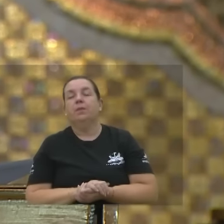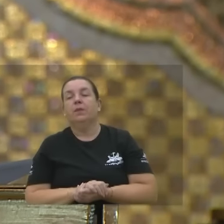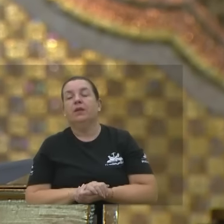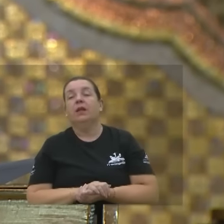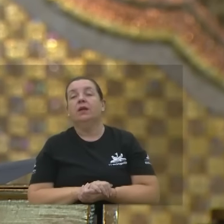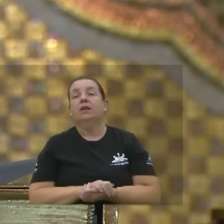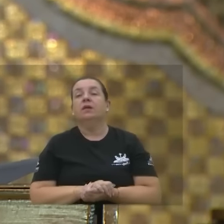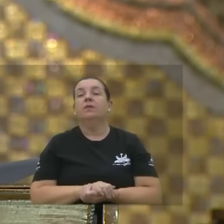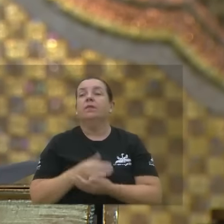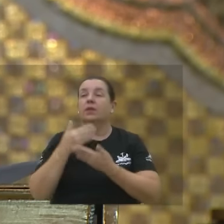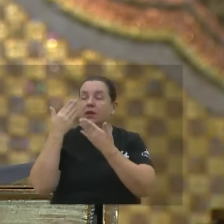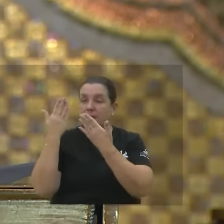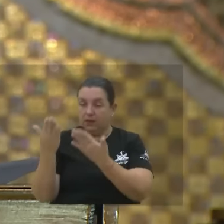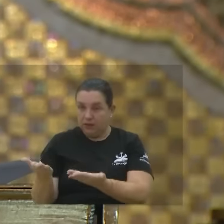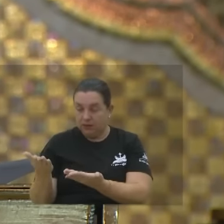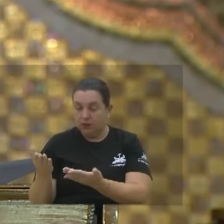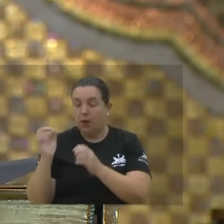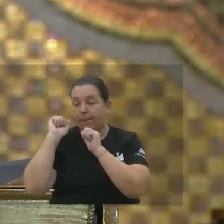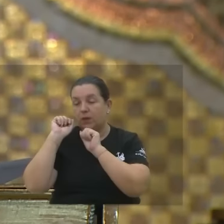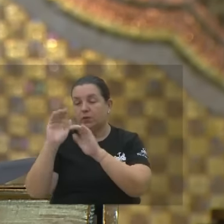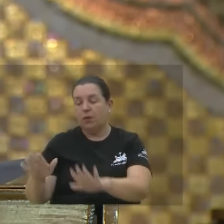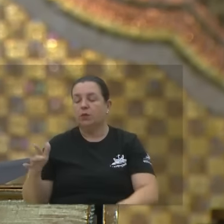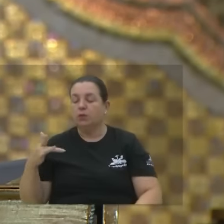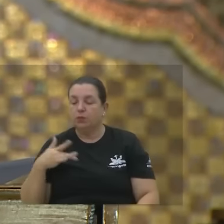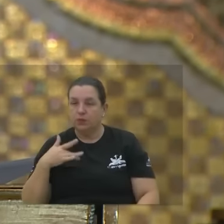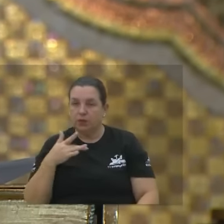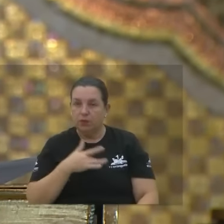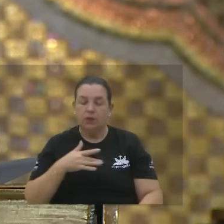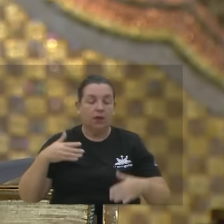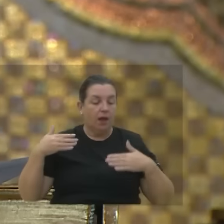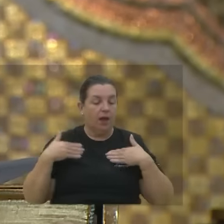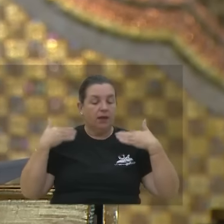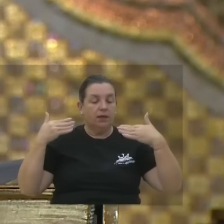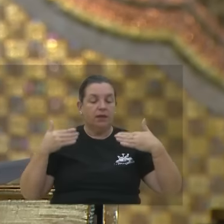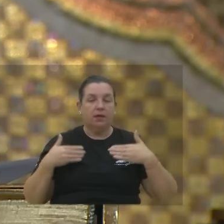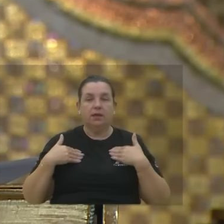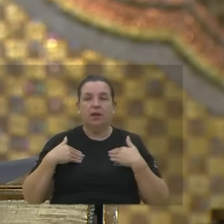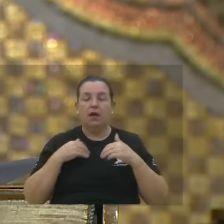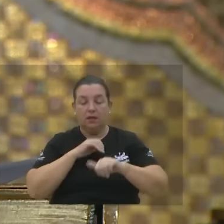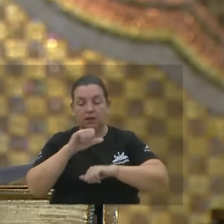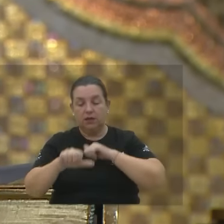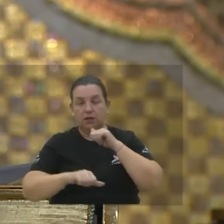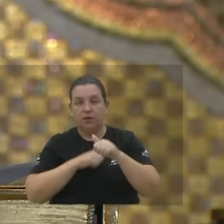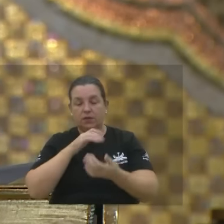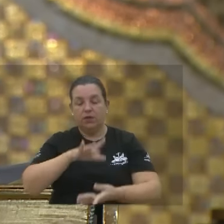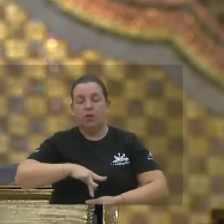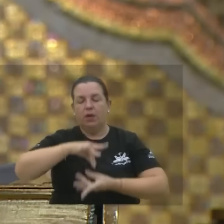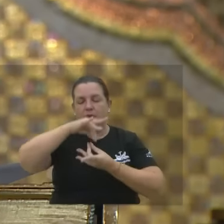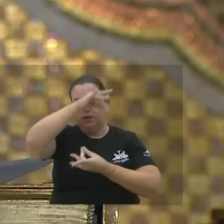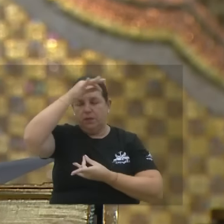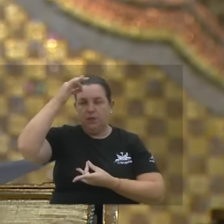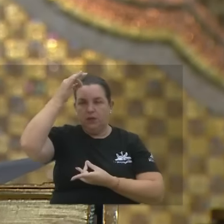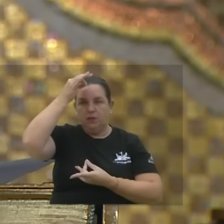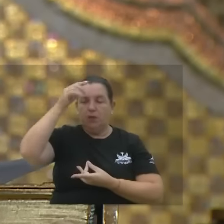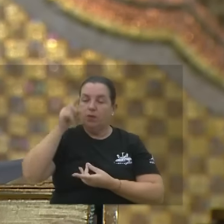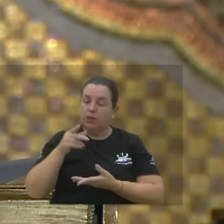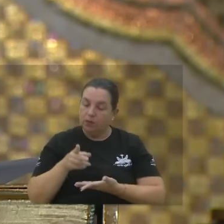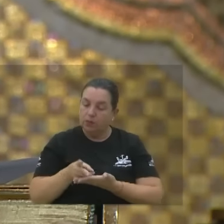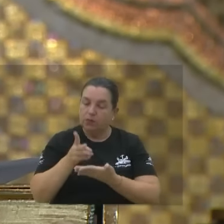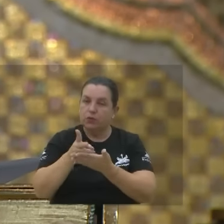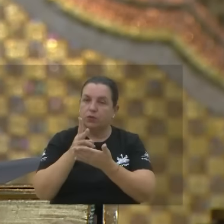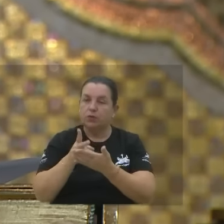natalício, seja abençoado com saúde, alegria e renovação espiritual, e que continue